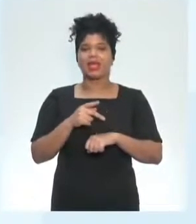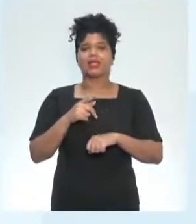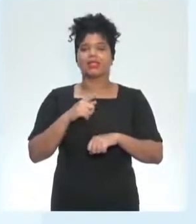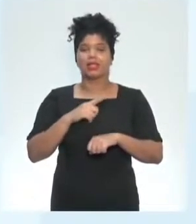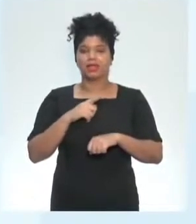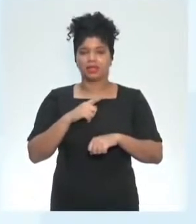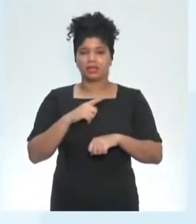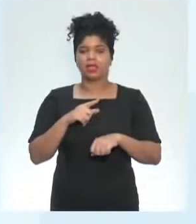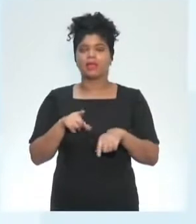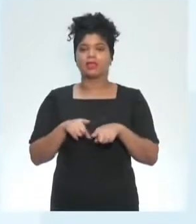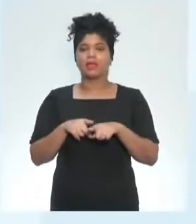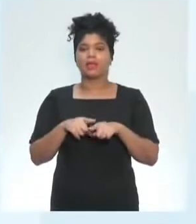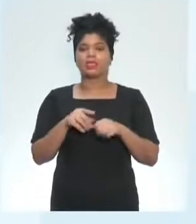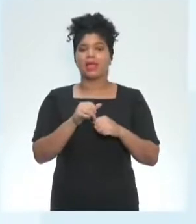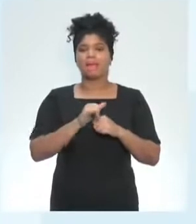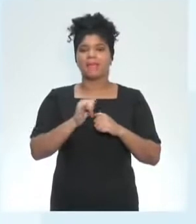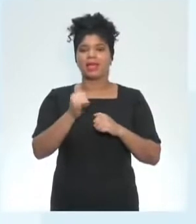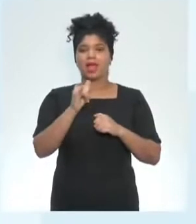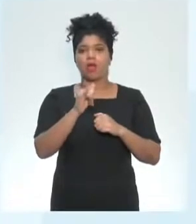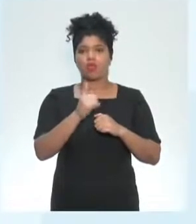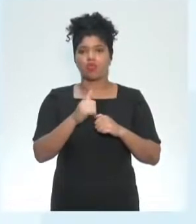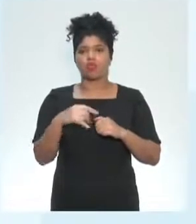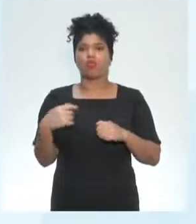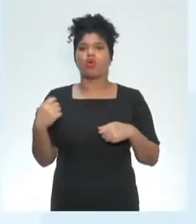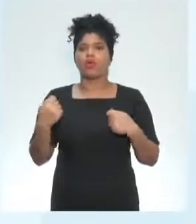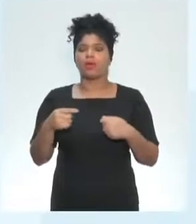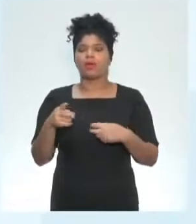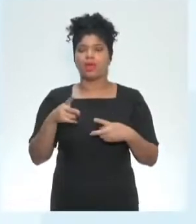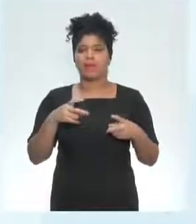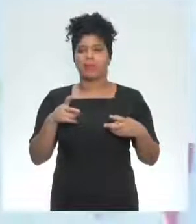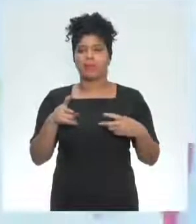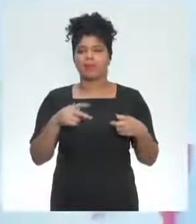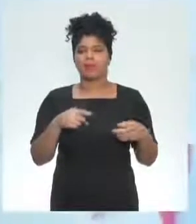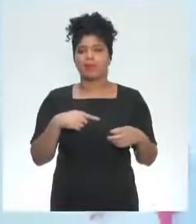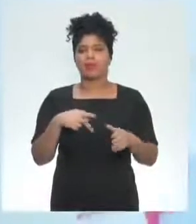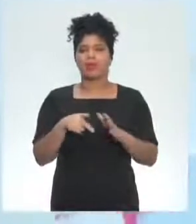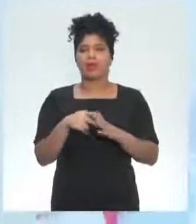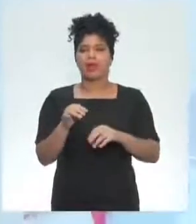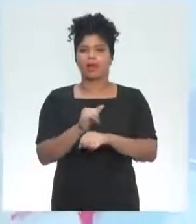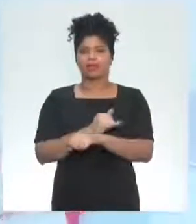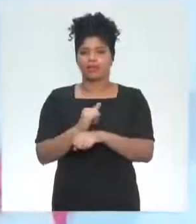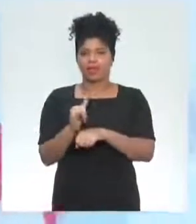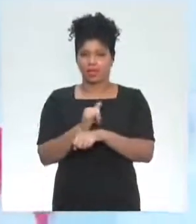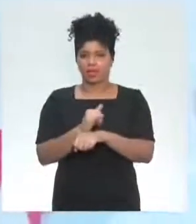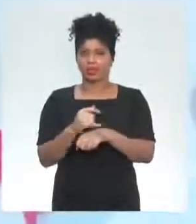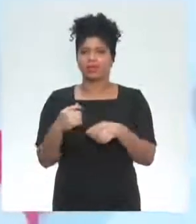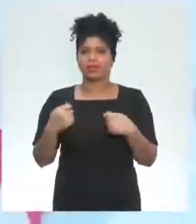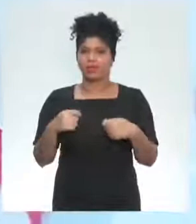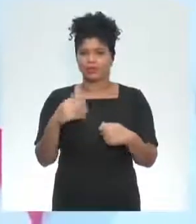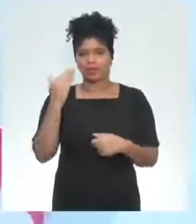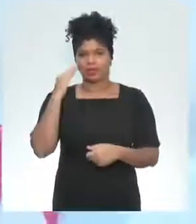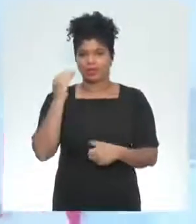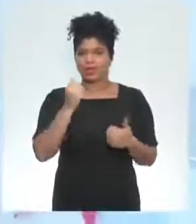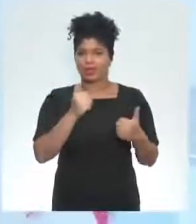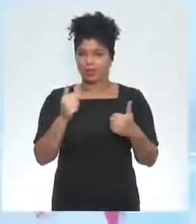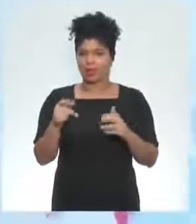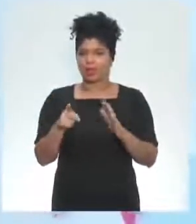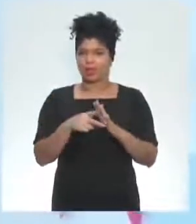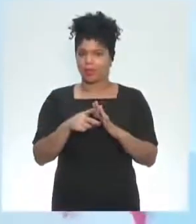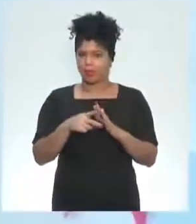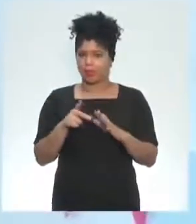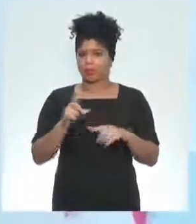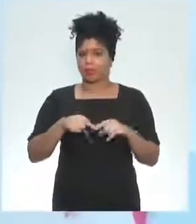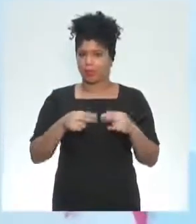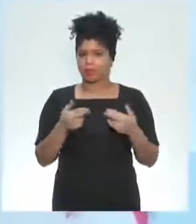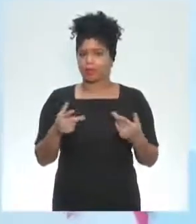metais, o artista, então, vai ter que reconhecer justamente a esses conhecimentos mais técnicos aí de artesãos, né, com esses materiais.